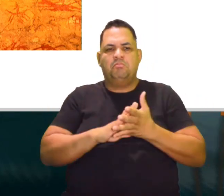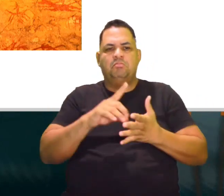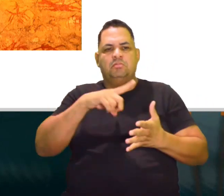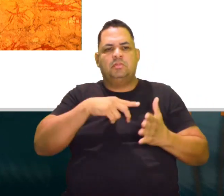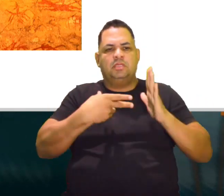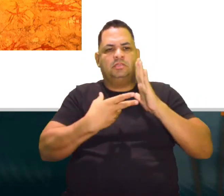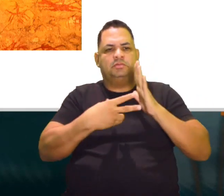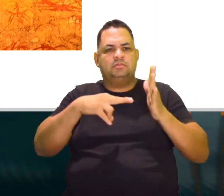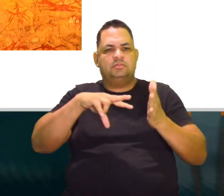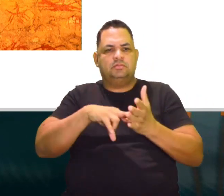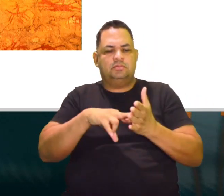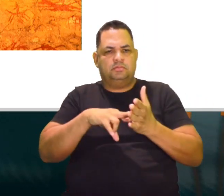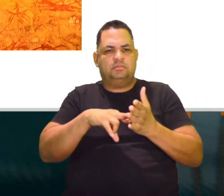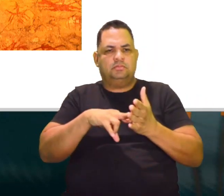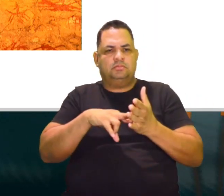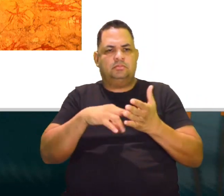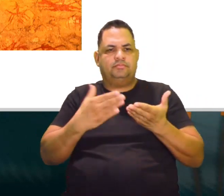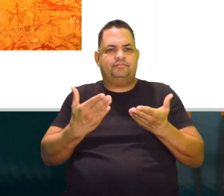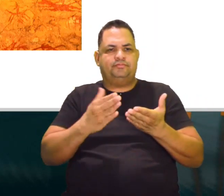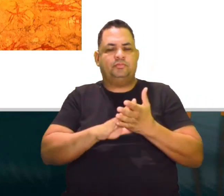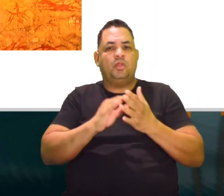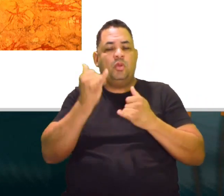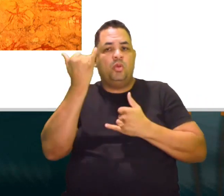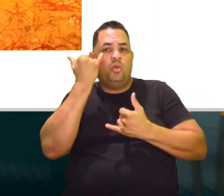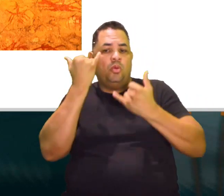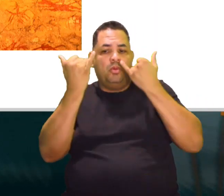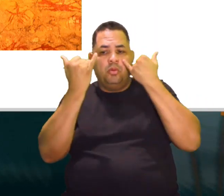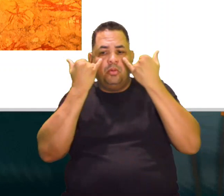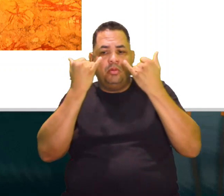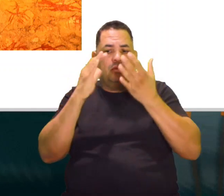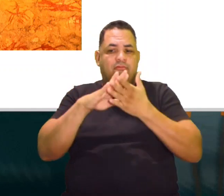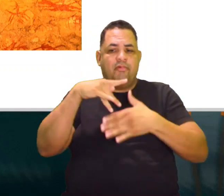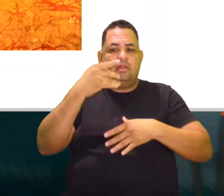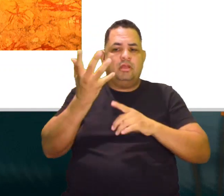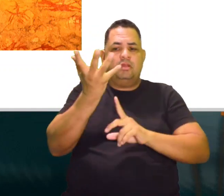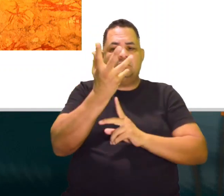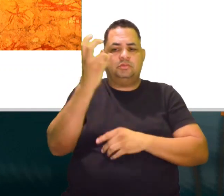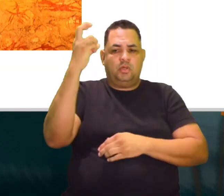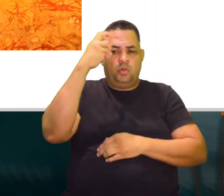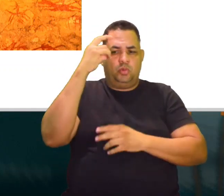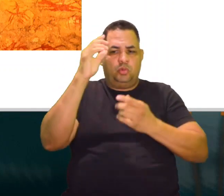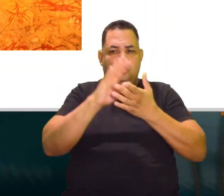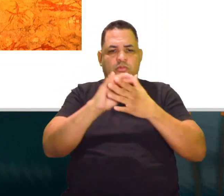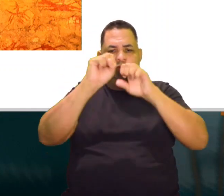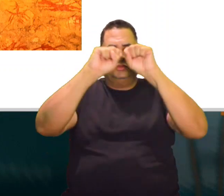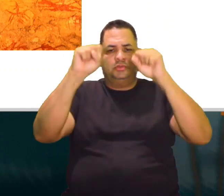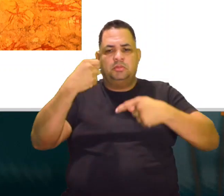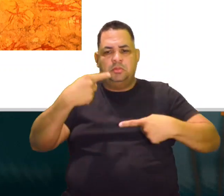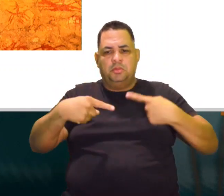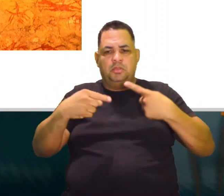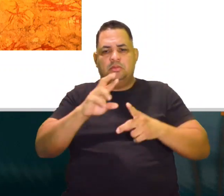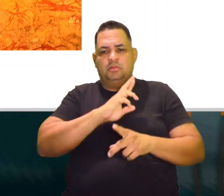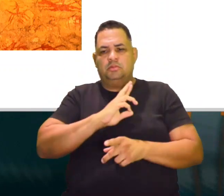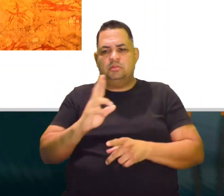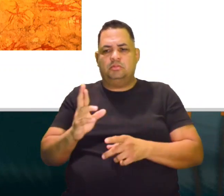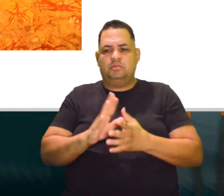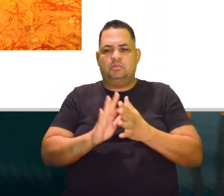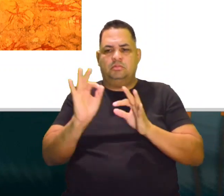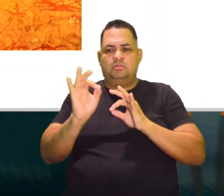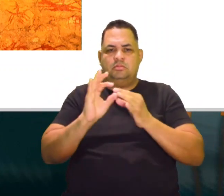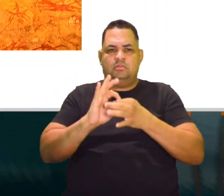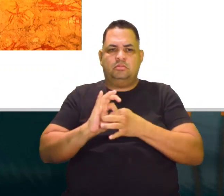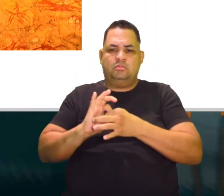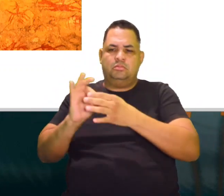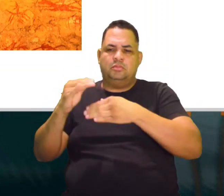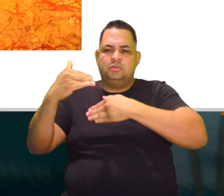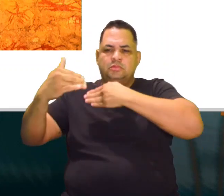Significados, né, ou informações em relação àquela cultura, aquele sistema político, religioso. Então, aquilo foi deixado de